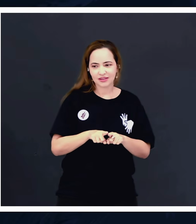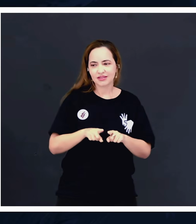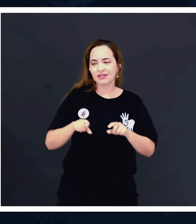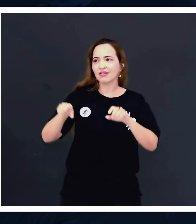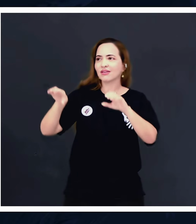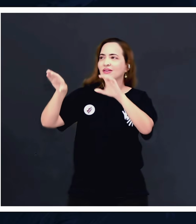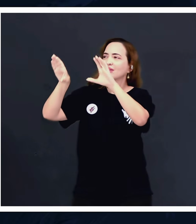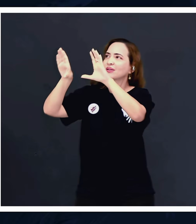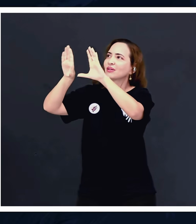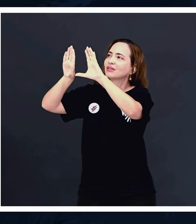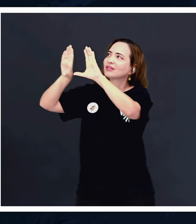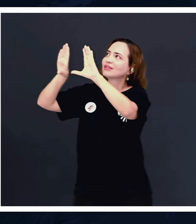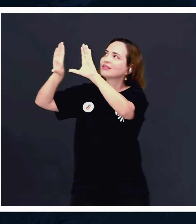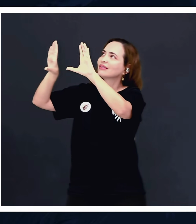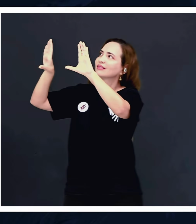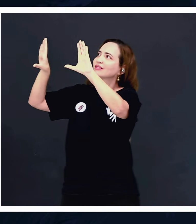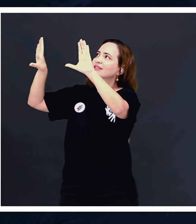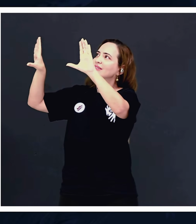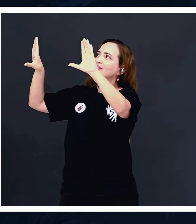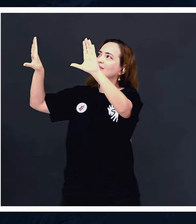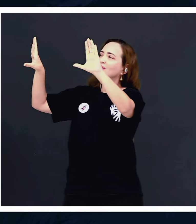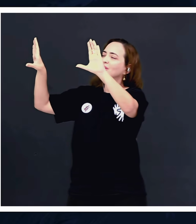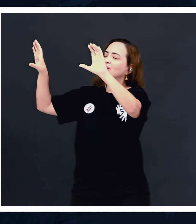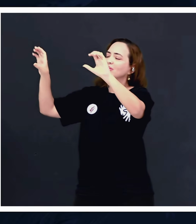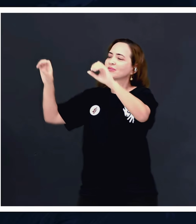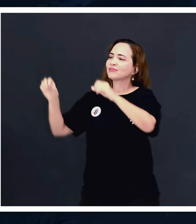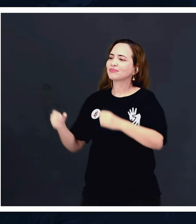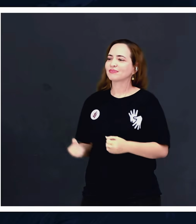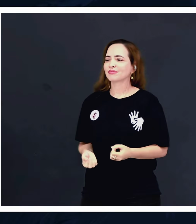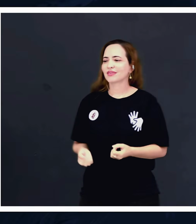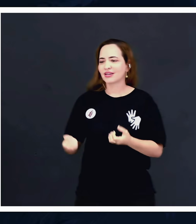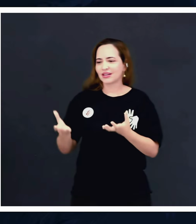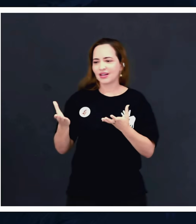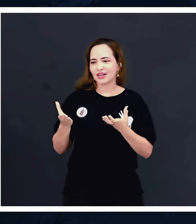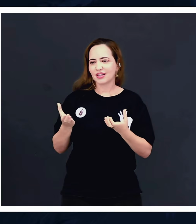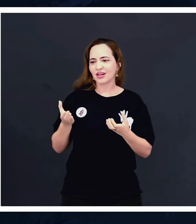e céu. Queremos o Teu nome, diga.